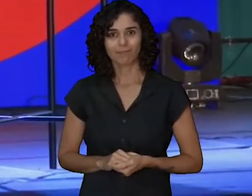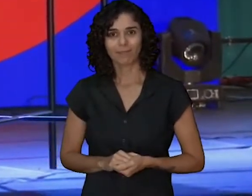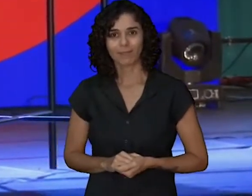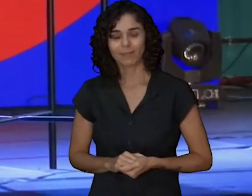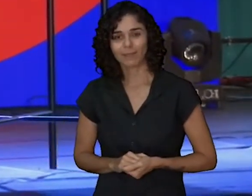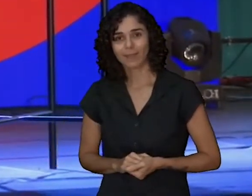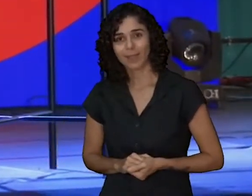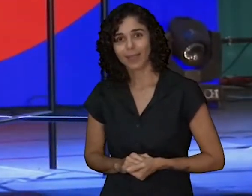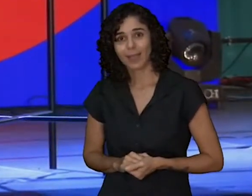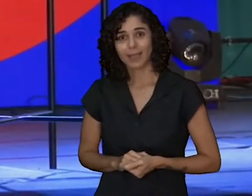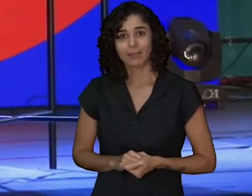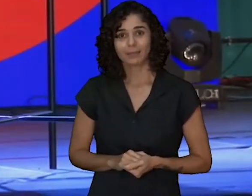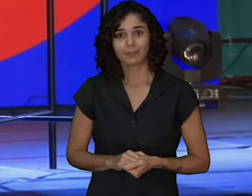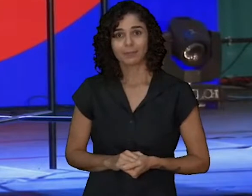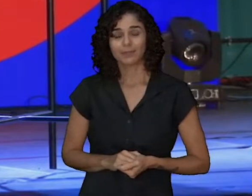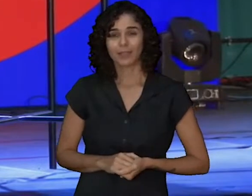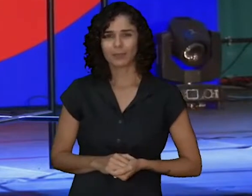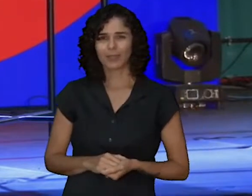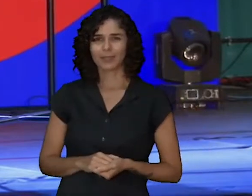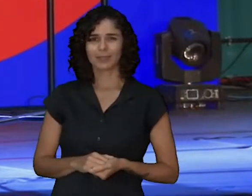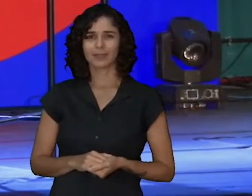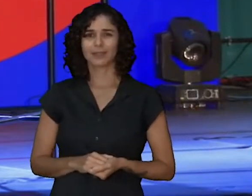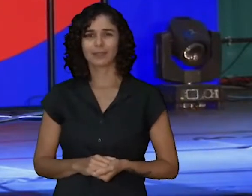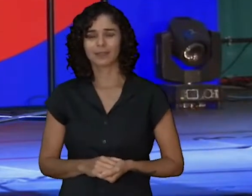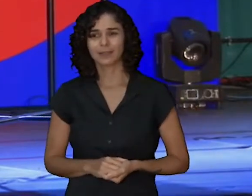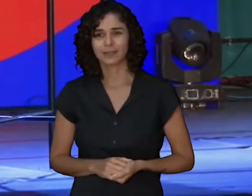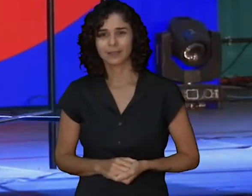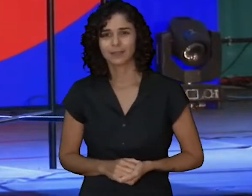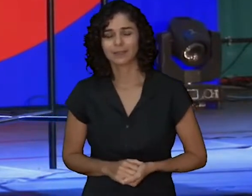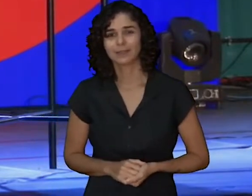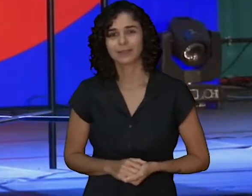E quando eles fazem o homem,